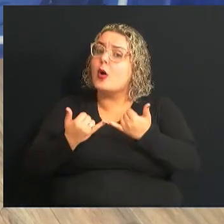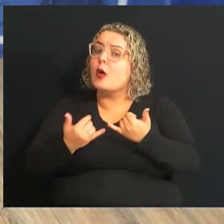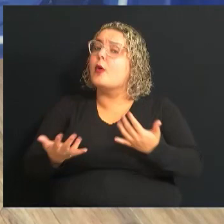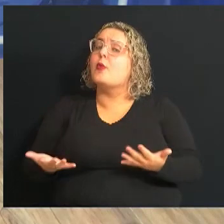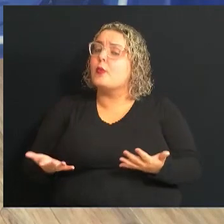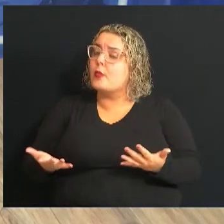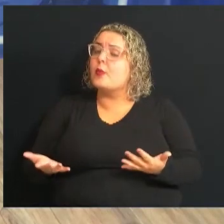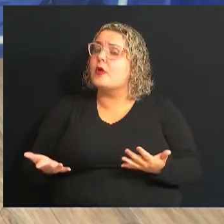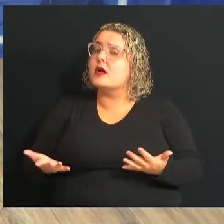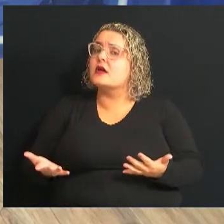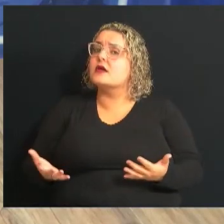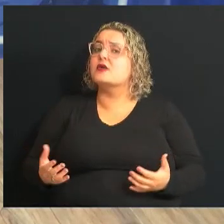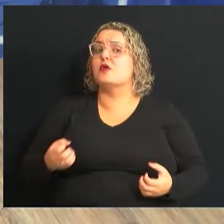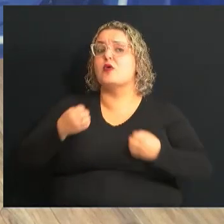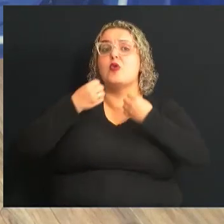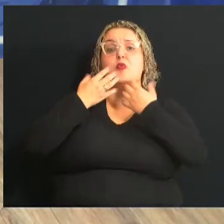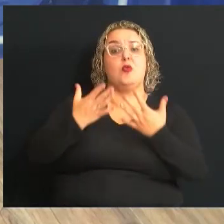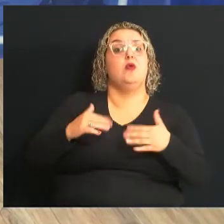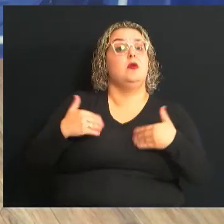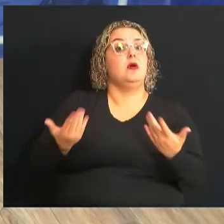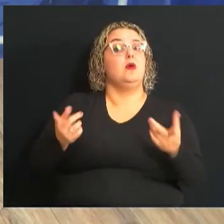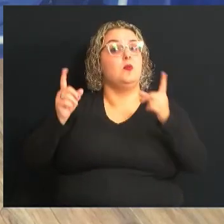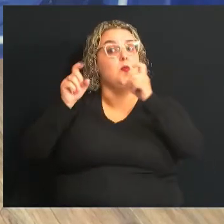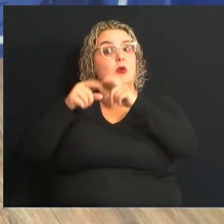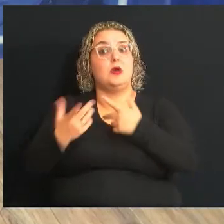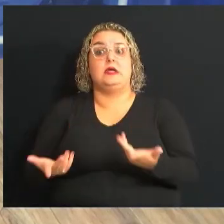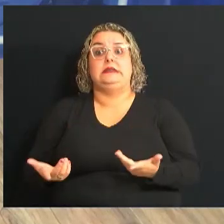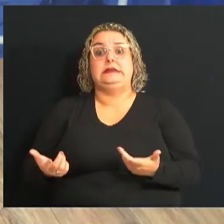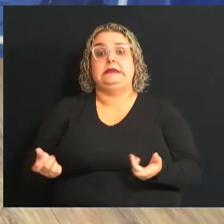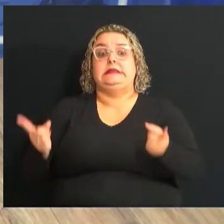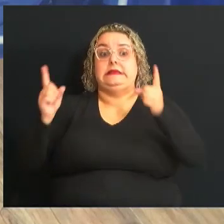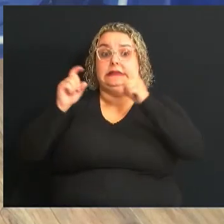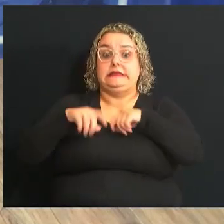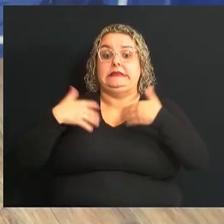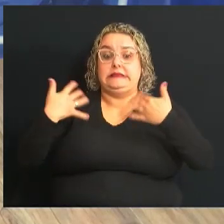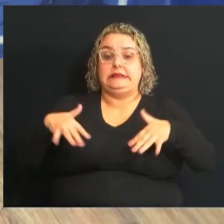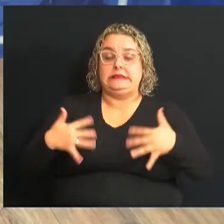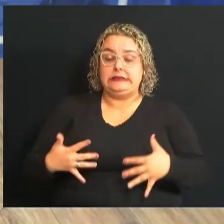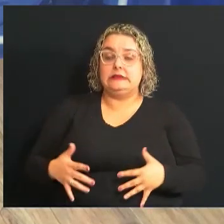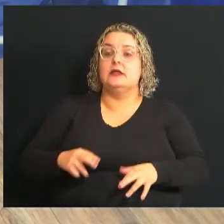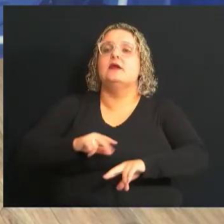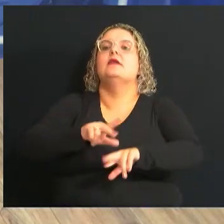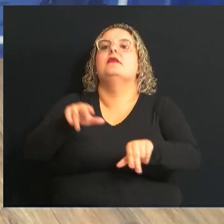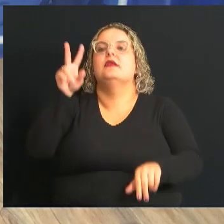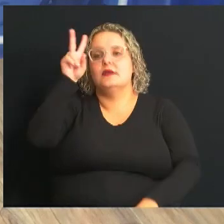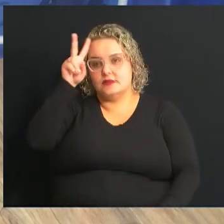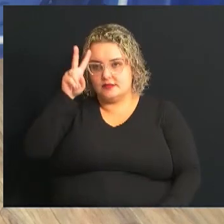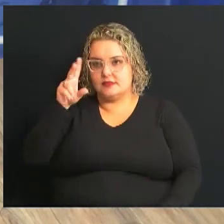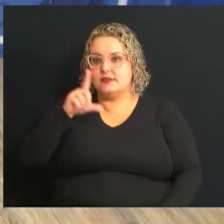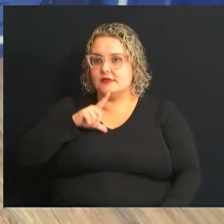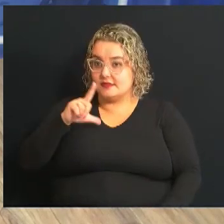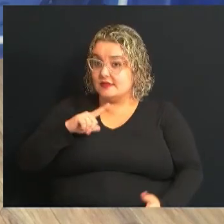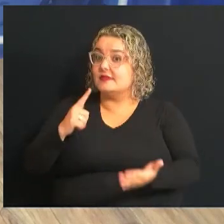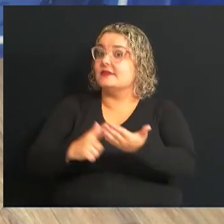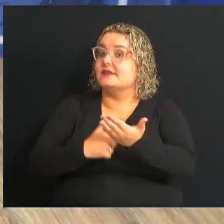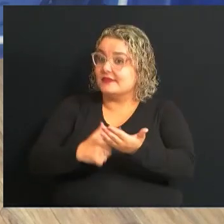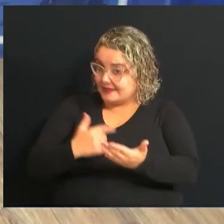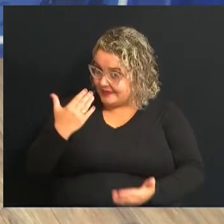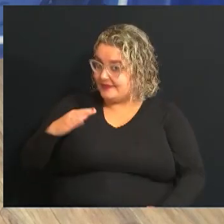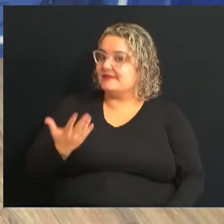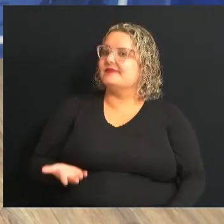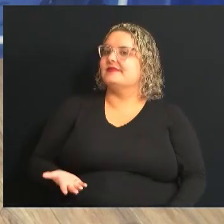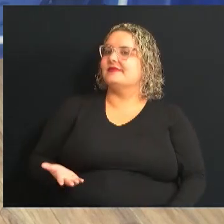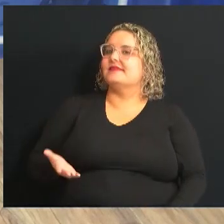quais são as dificuldades, os perrengues? Muitas histórias e tem até um livro lançado, viu? Que a gente